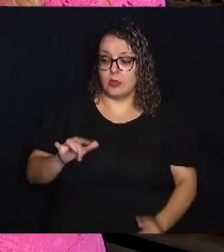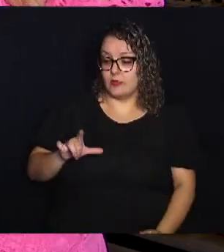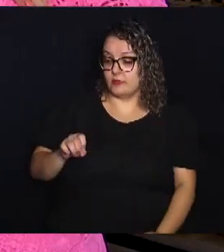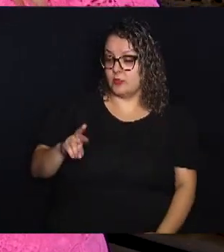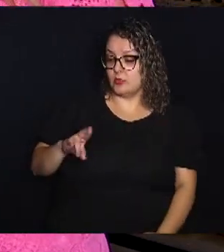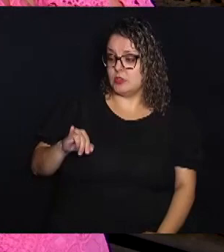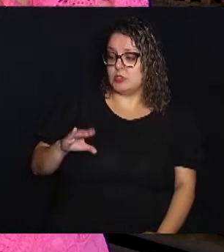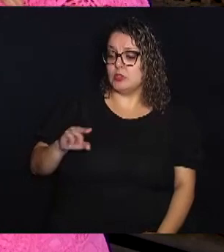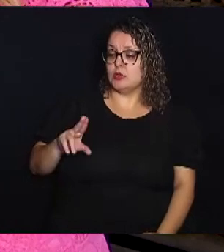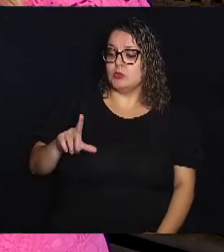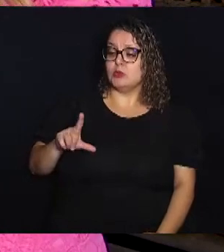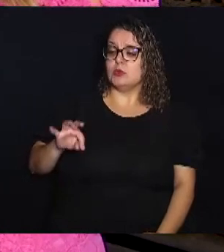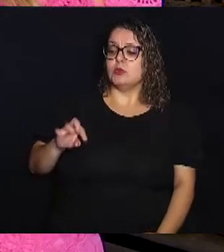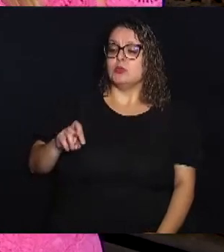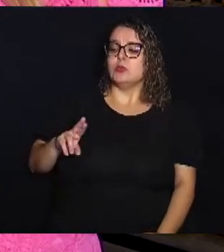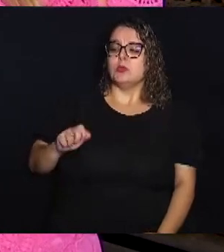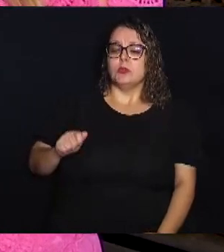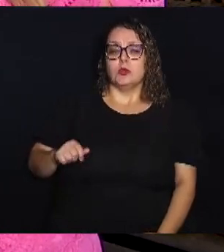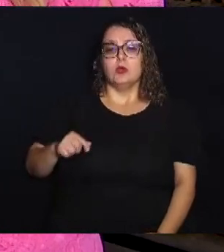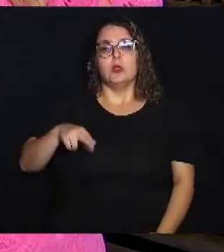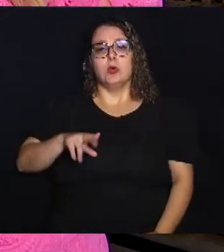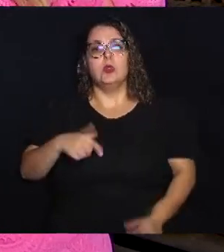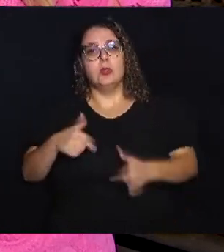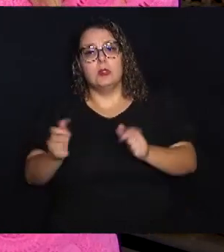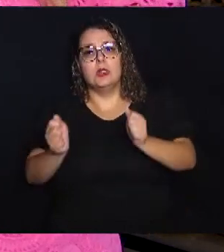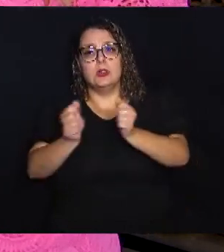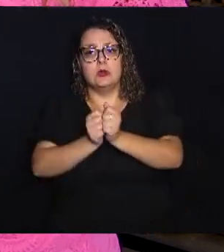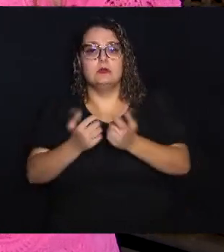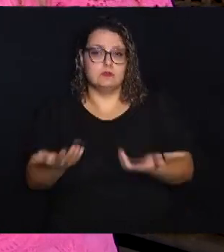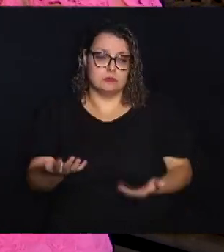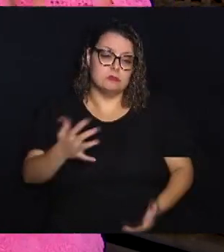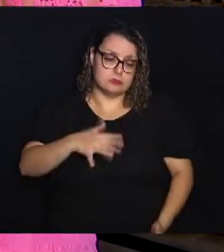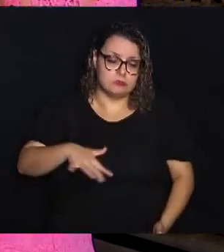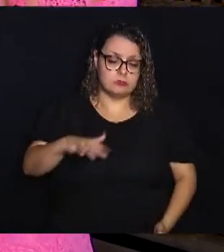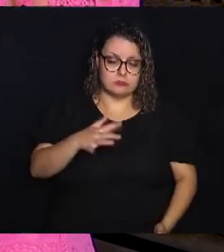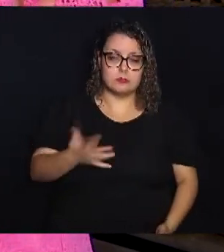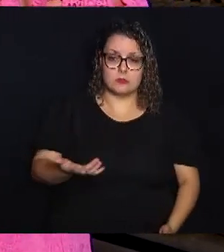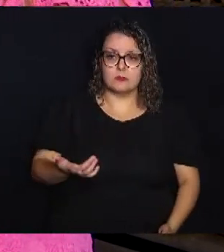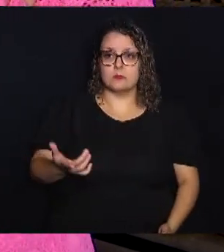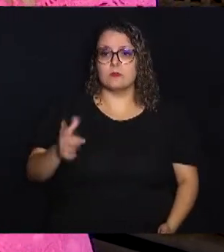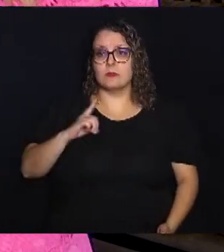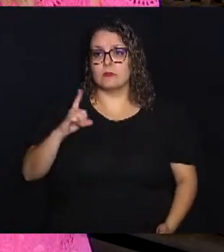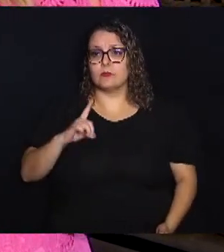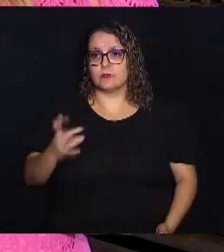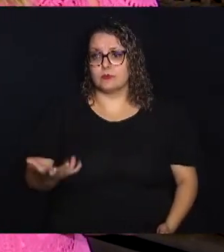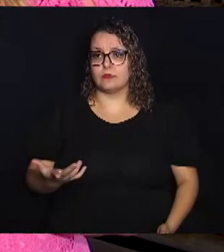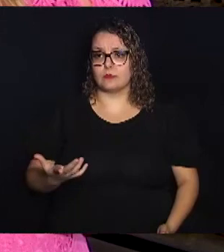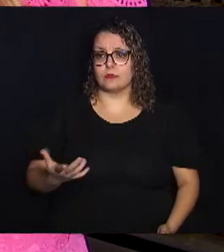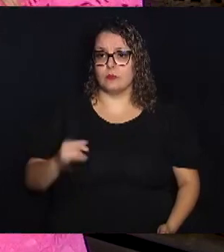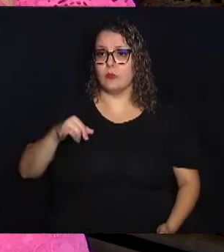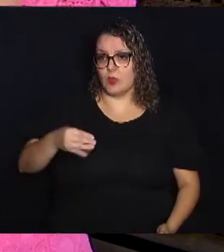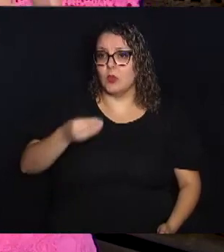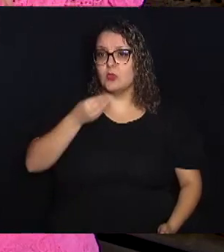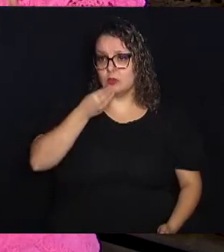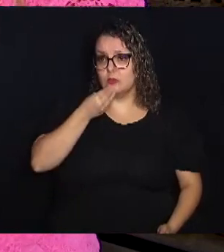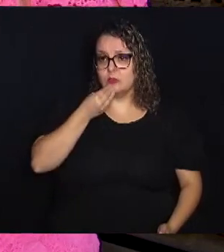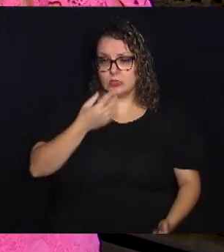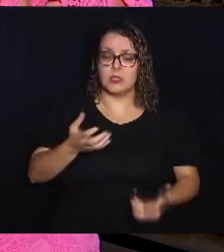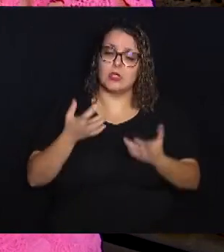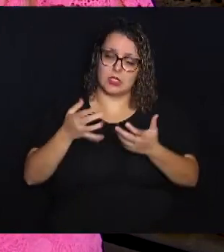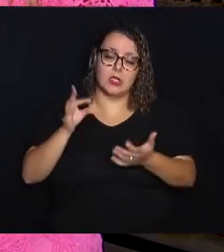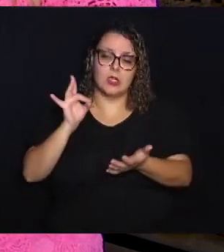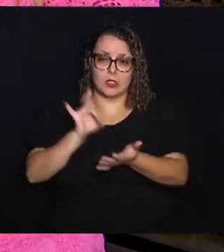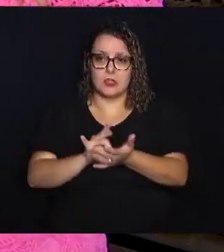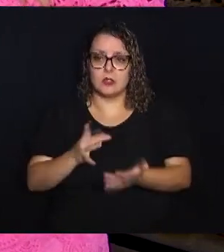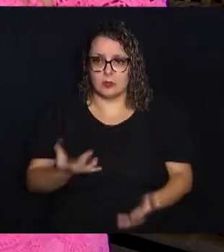uma floricultura ou trabalhar junto em uma floricultura. Então é uma área assim que tem bastante oportunidades para